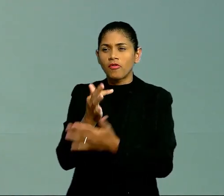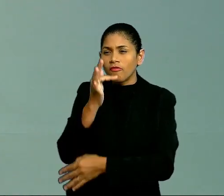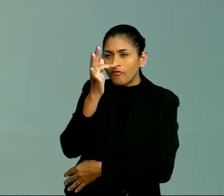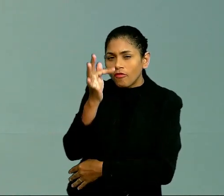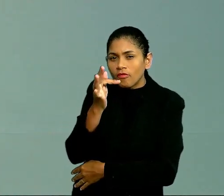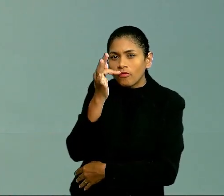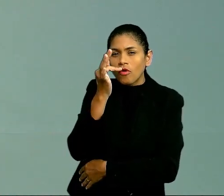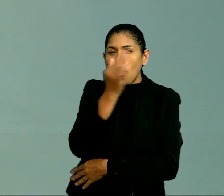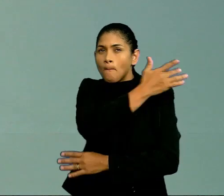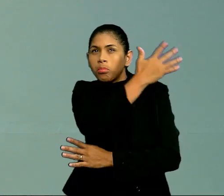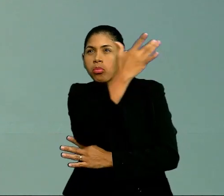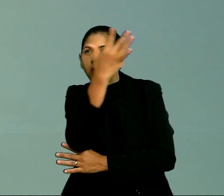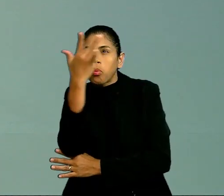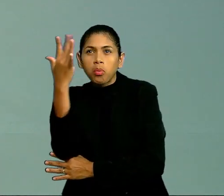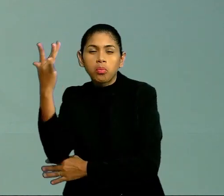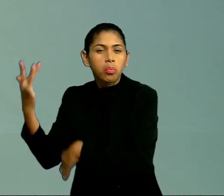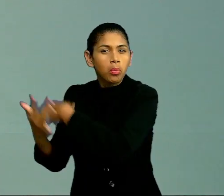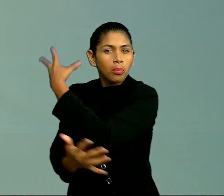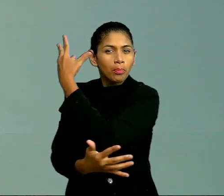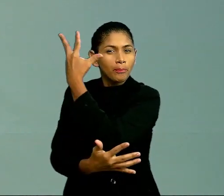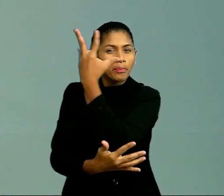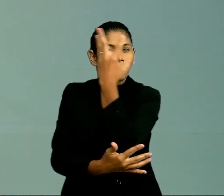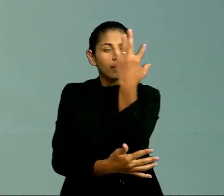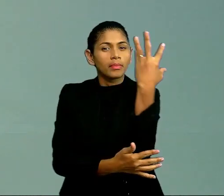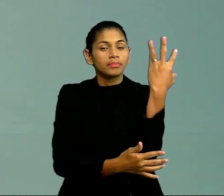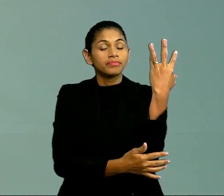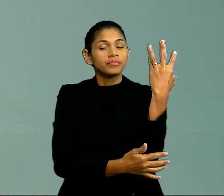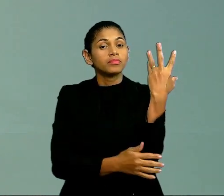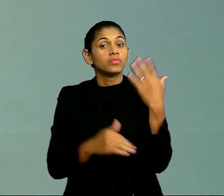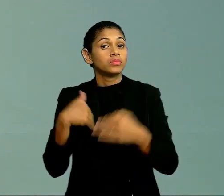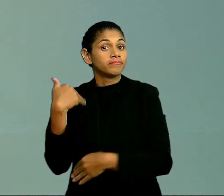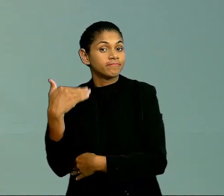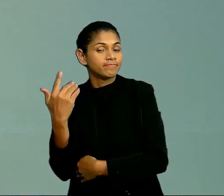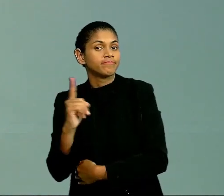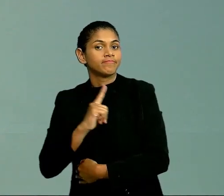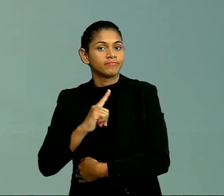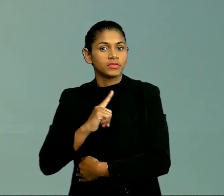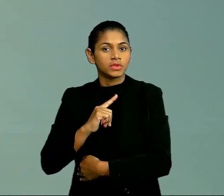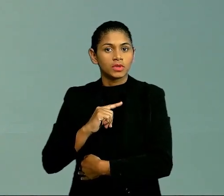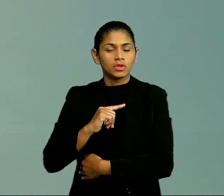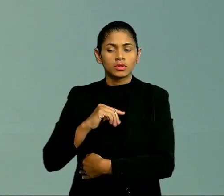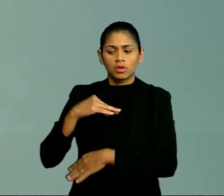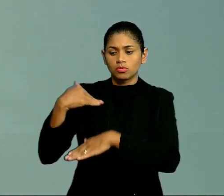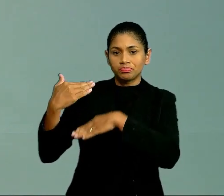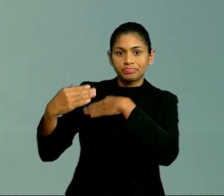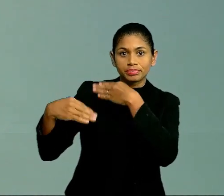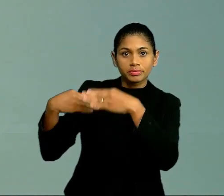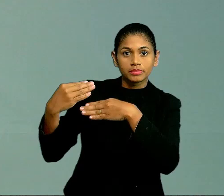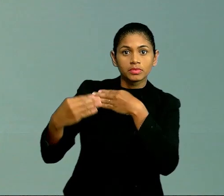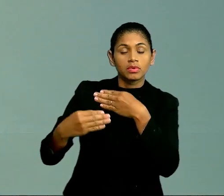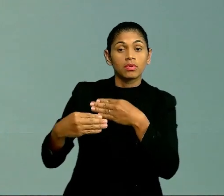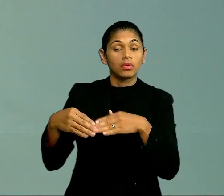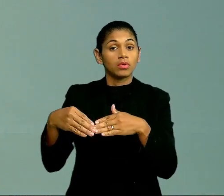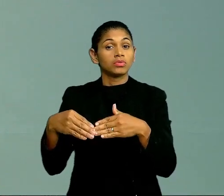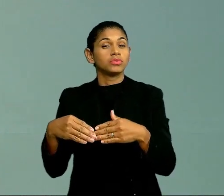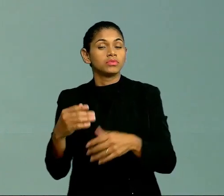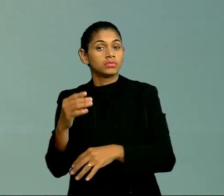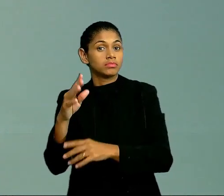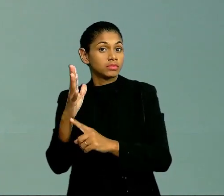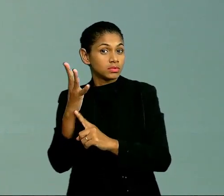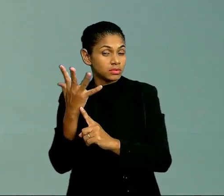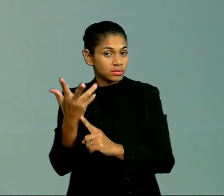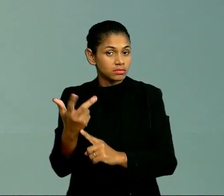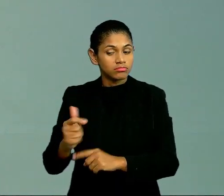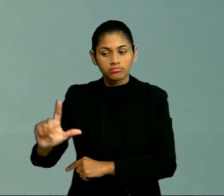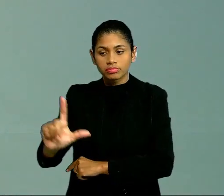que tem toda uma harmonização. Então, quando a gente tem essa produção literária e essa produção aqui relacionada às pinturas que